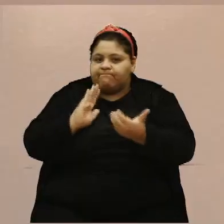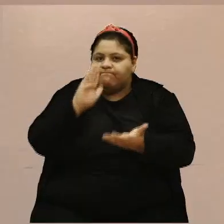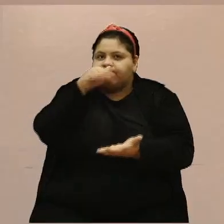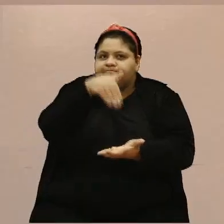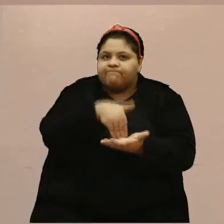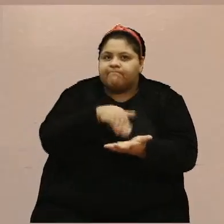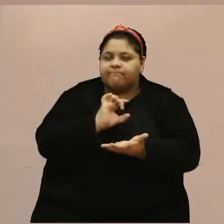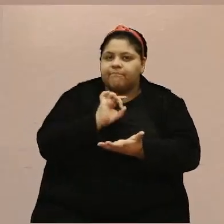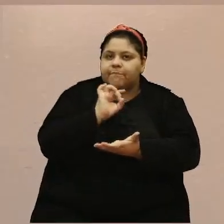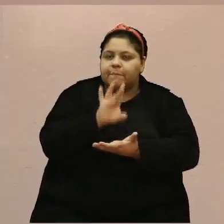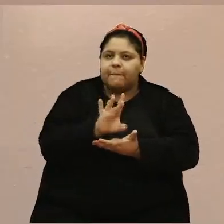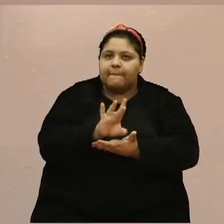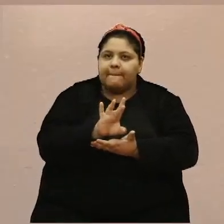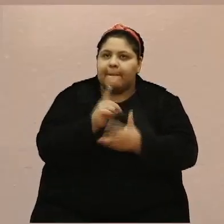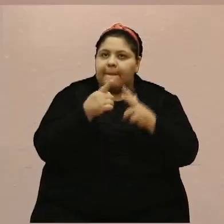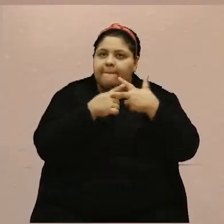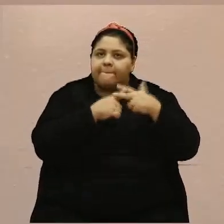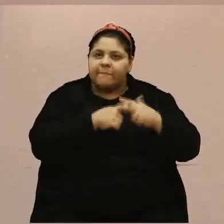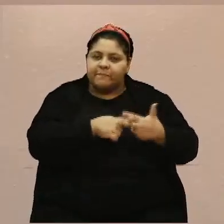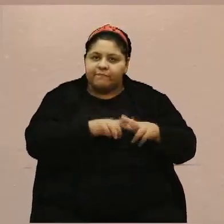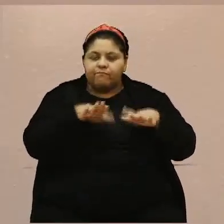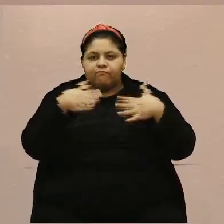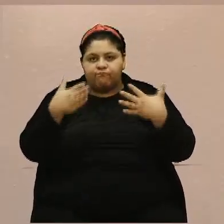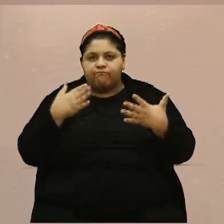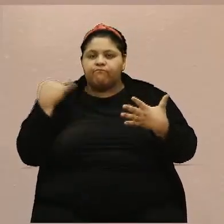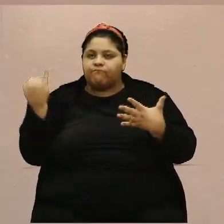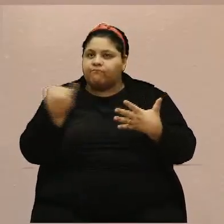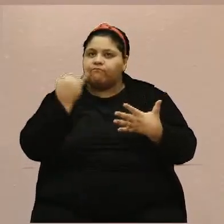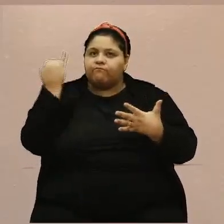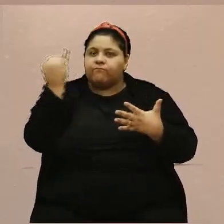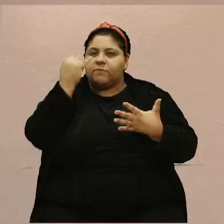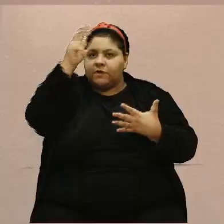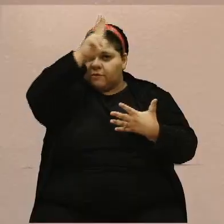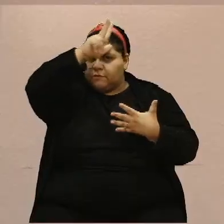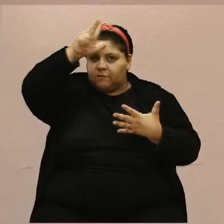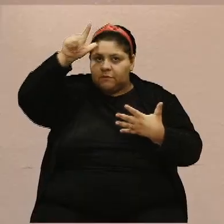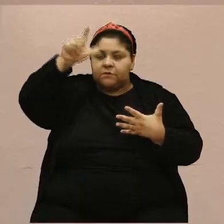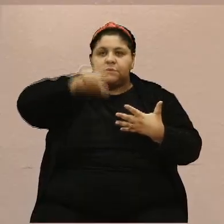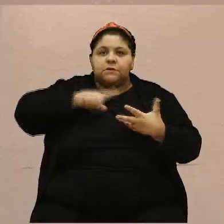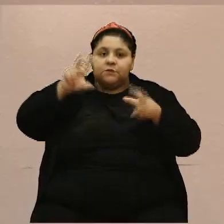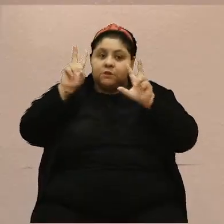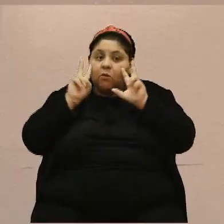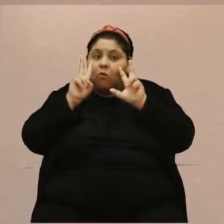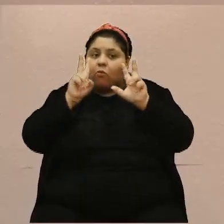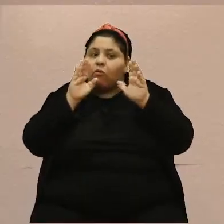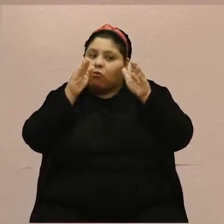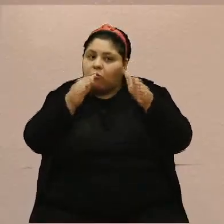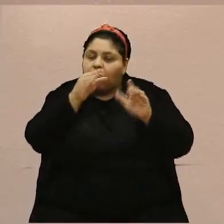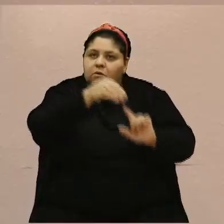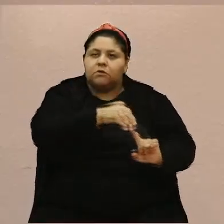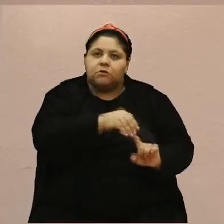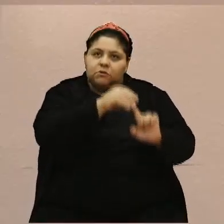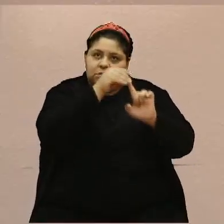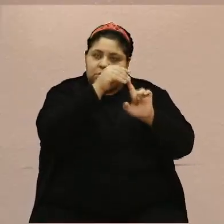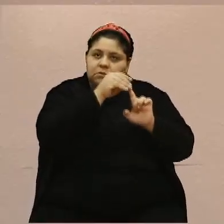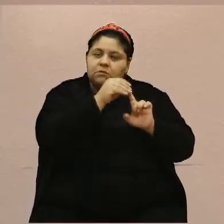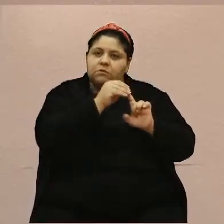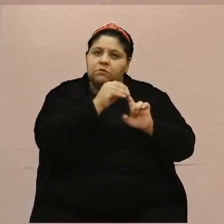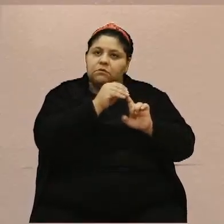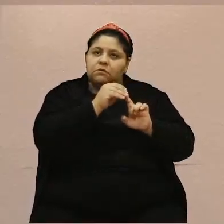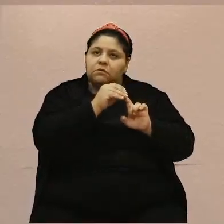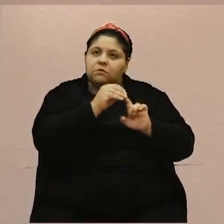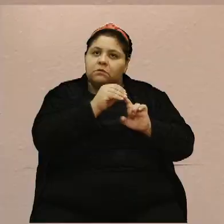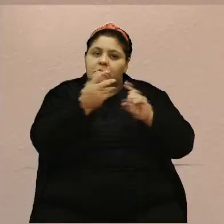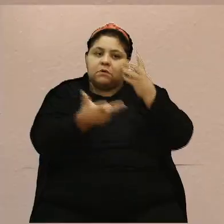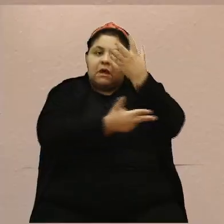da questão da manutenção. Então, é importante que a prefeitura tenha um olhar para isso e, principalmente, a poda